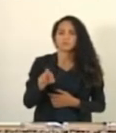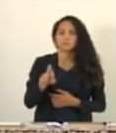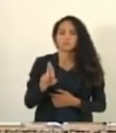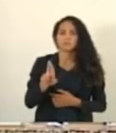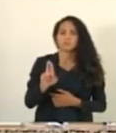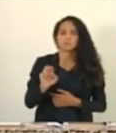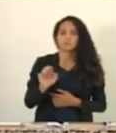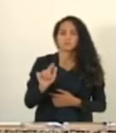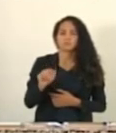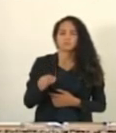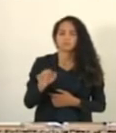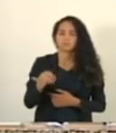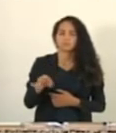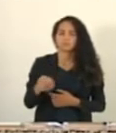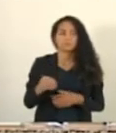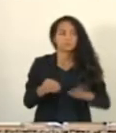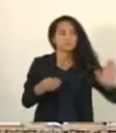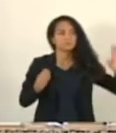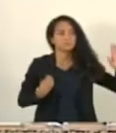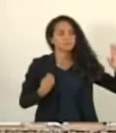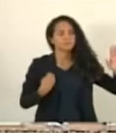Presente. Presente.